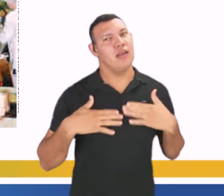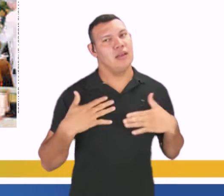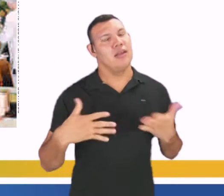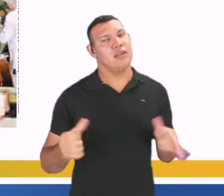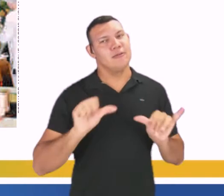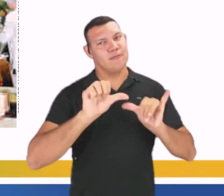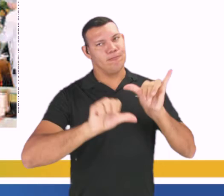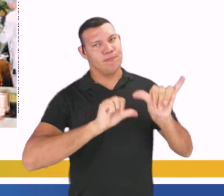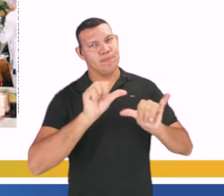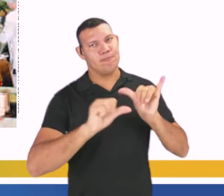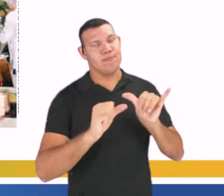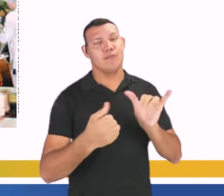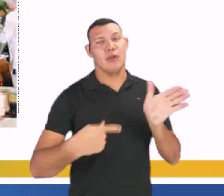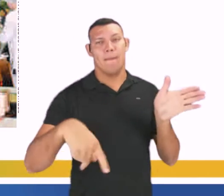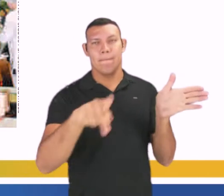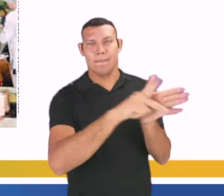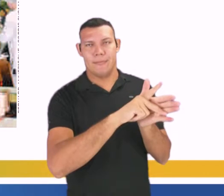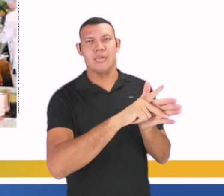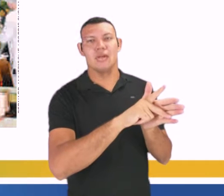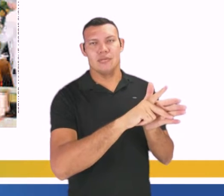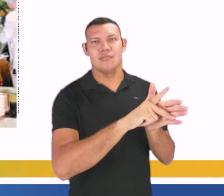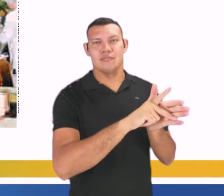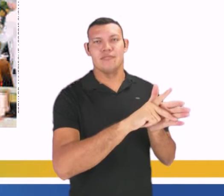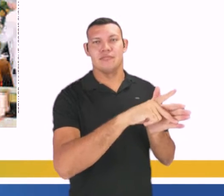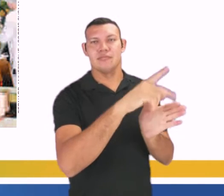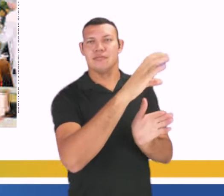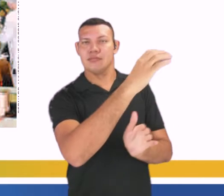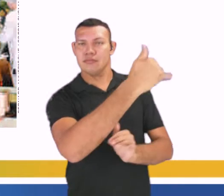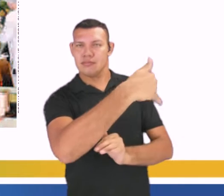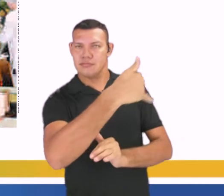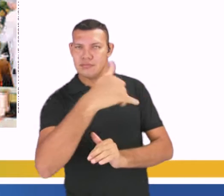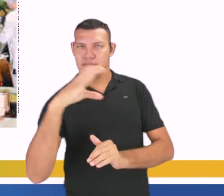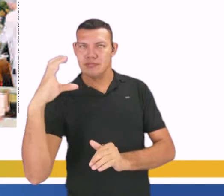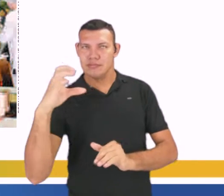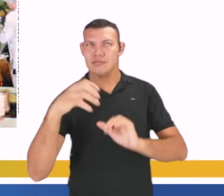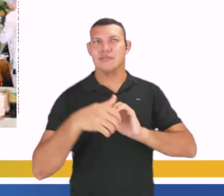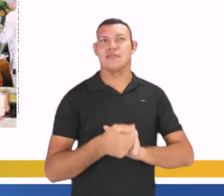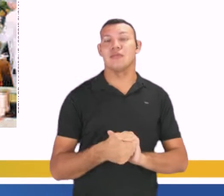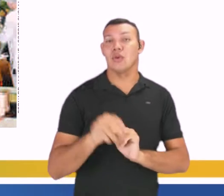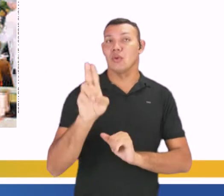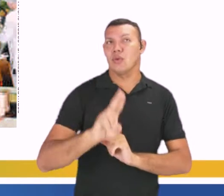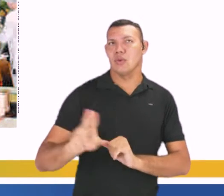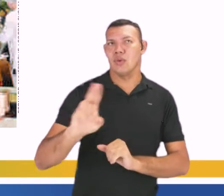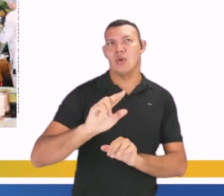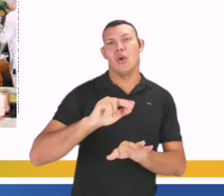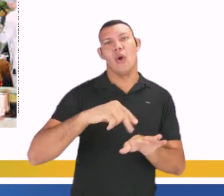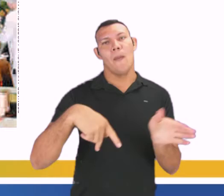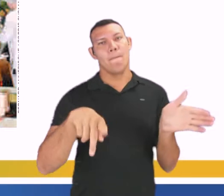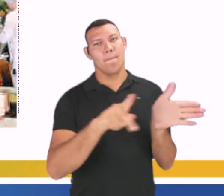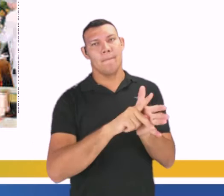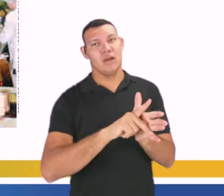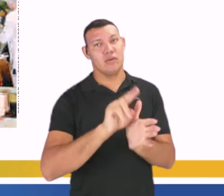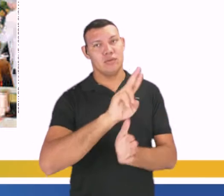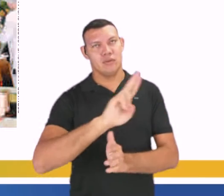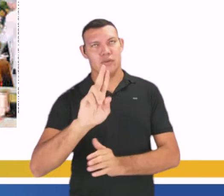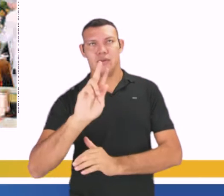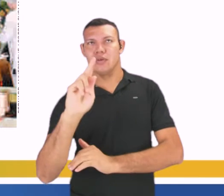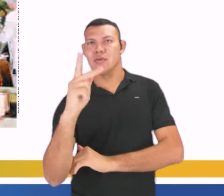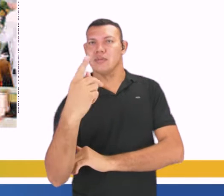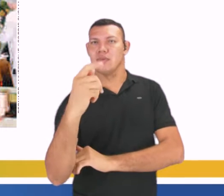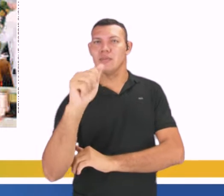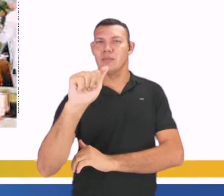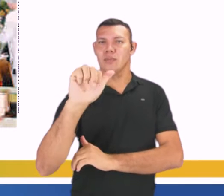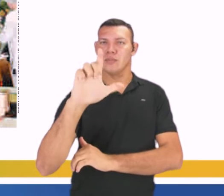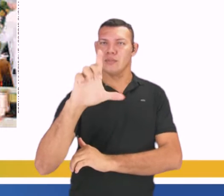reações orgânicas e a aplicabilidade delas, nós temos os haletos alifáticos, que são muito